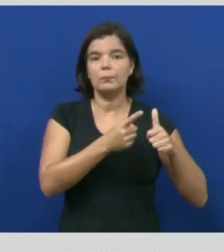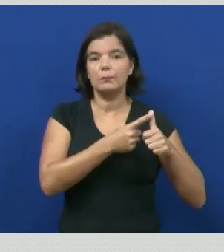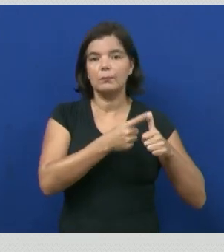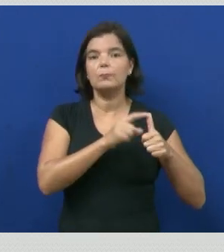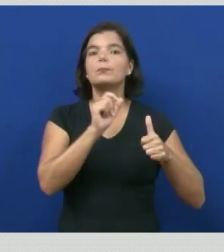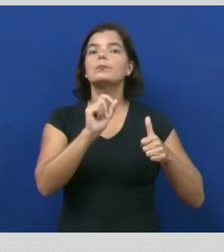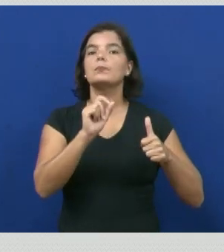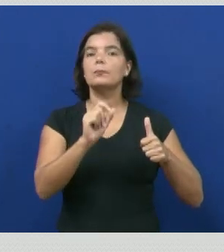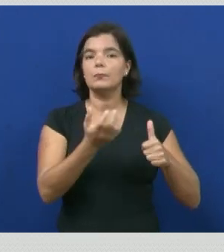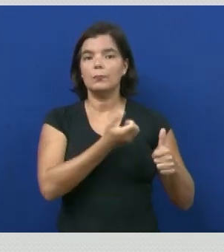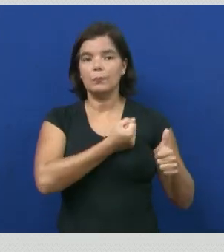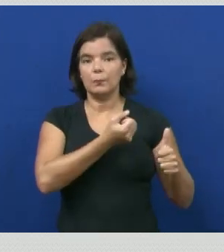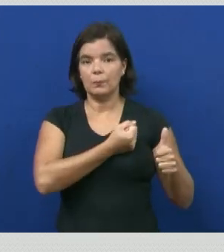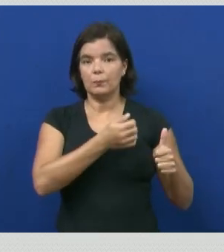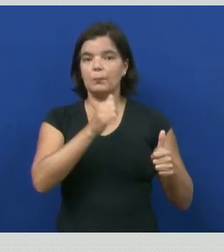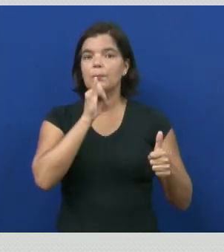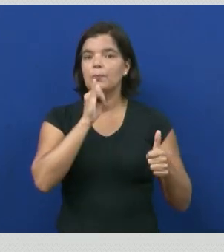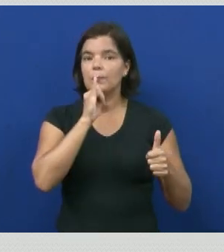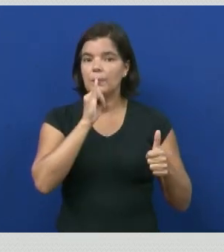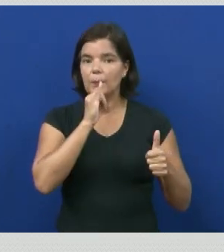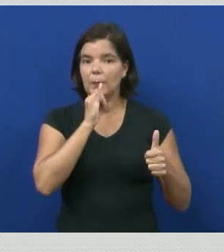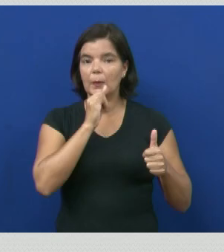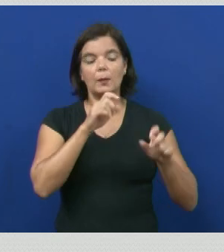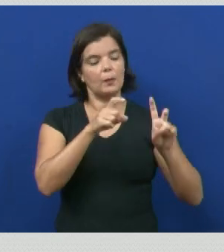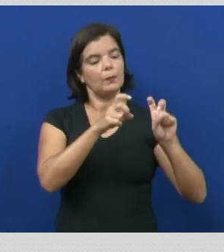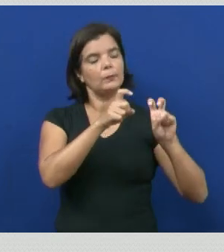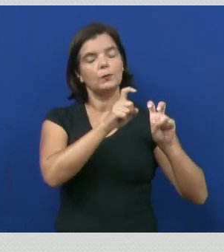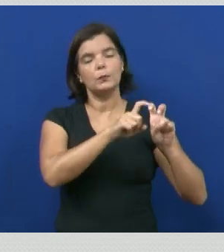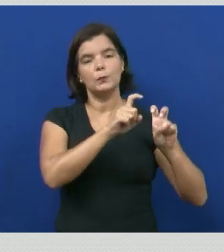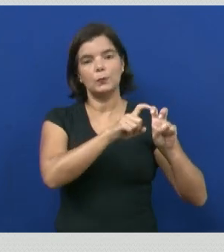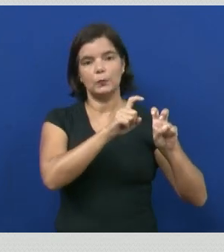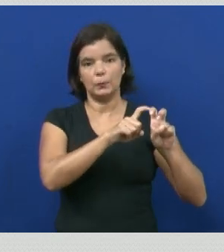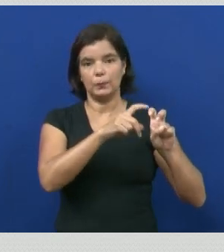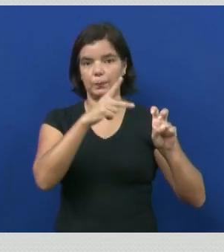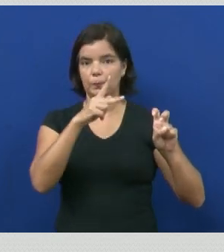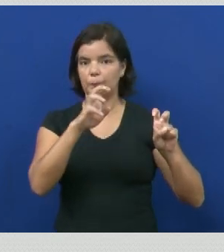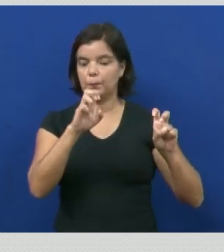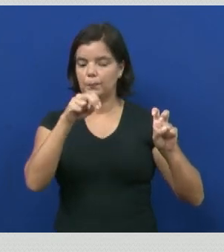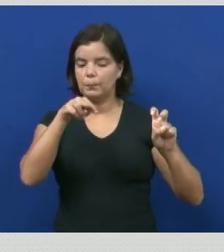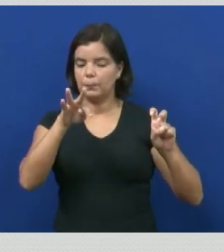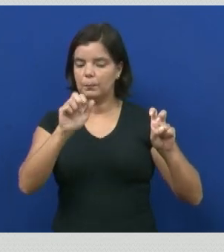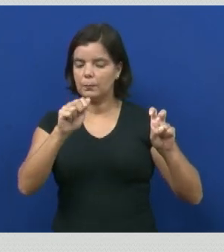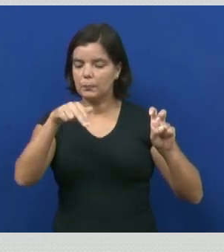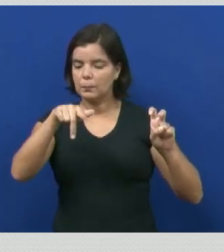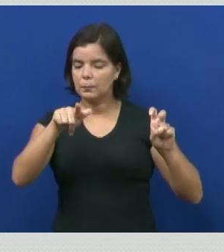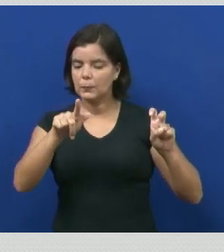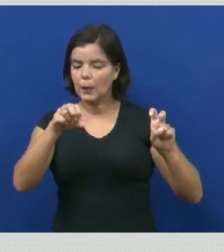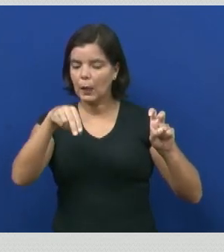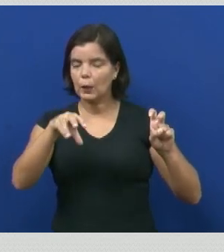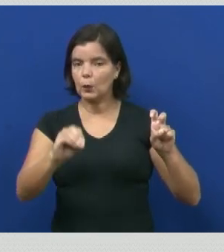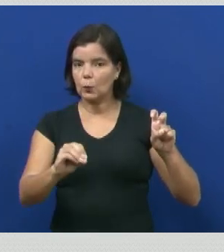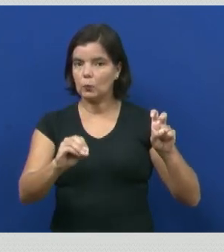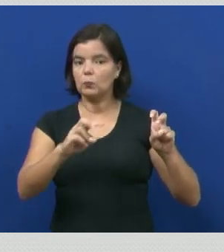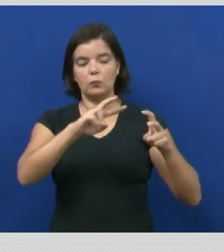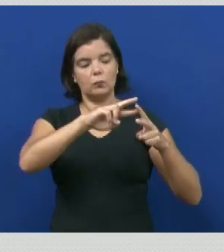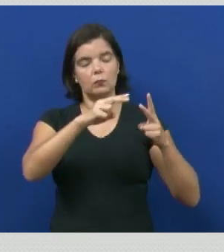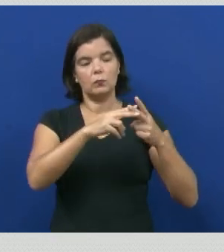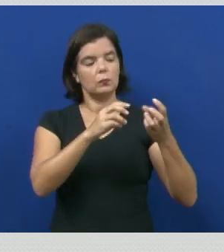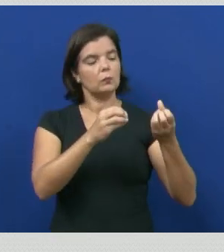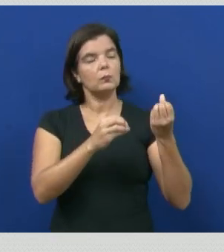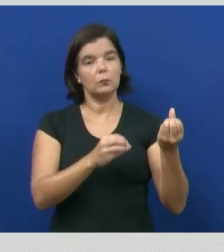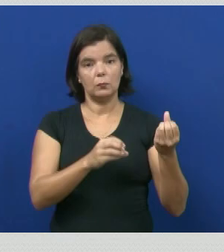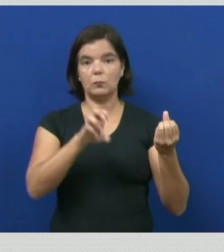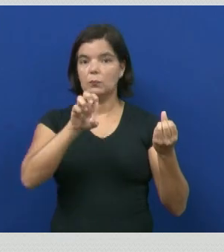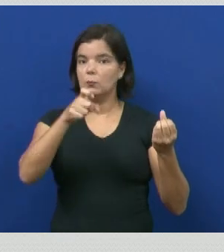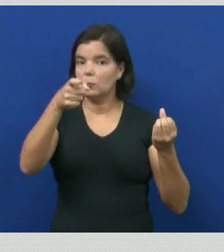quer dizer o número. Por exemplo, penta vem de 5. Pentágono, ou seja, tem 5 lados. Hexa vem de